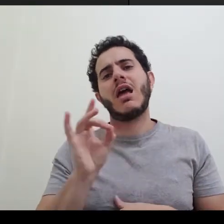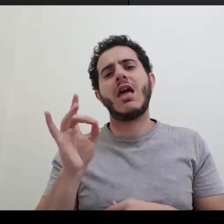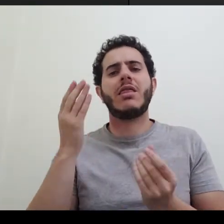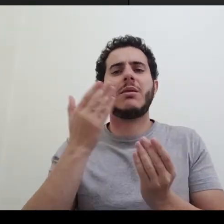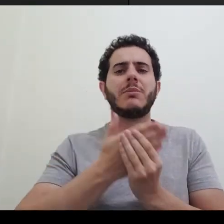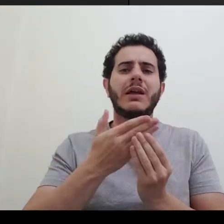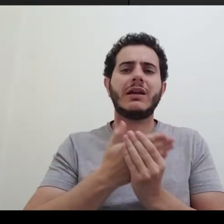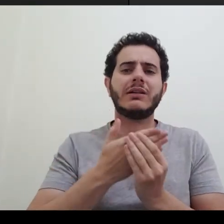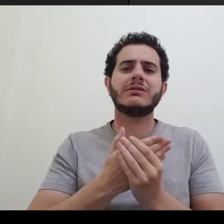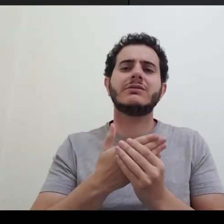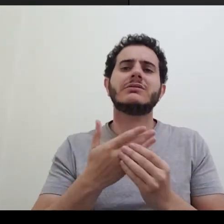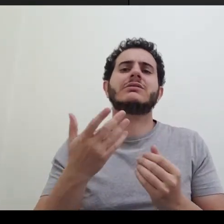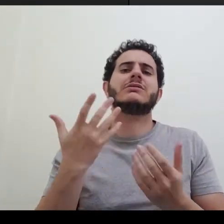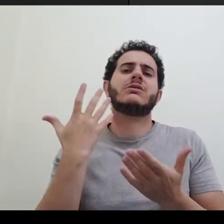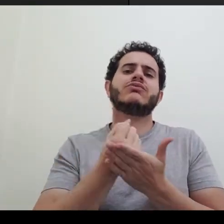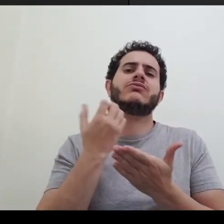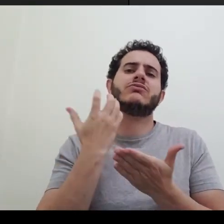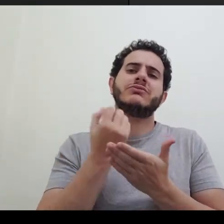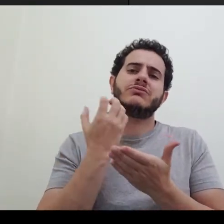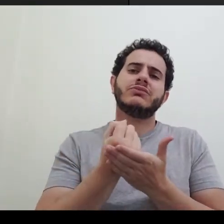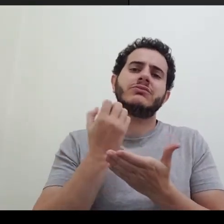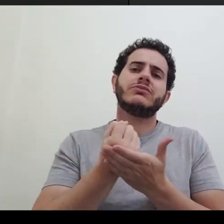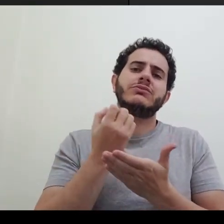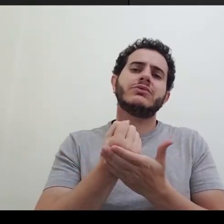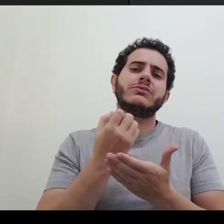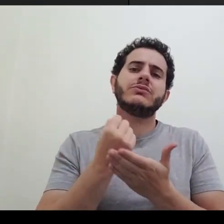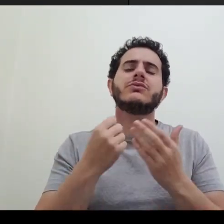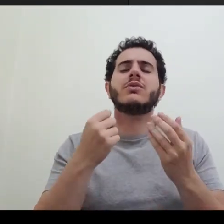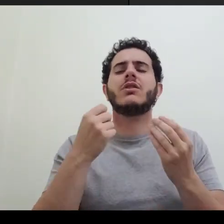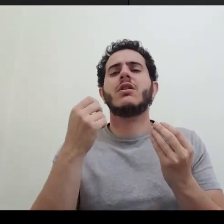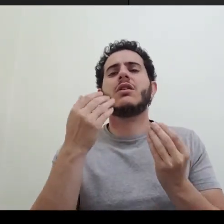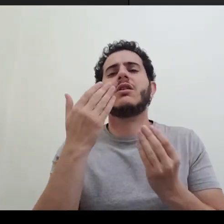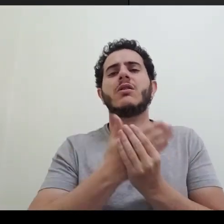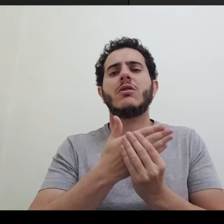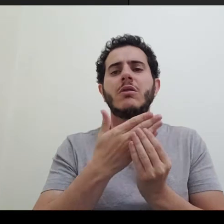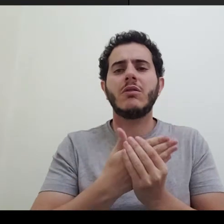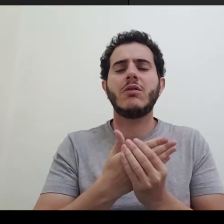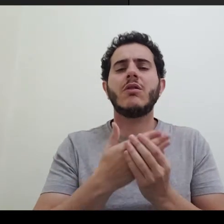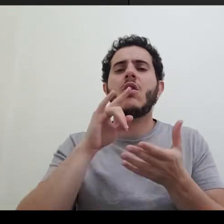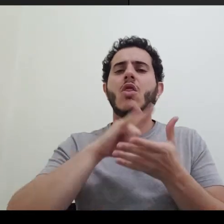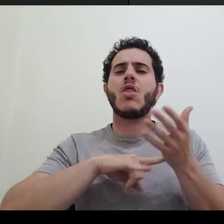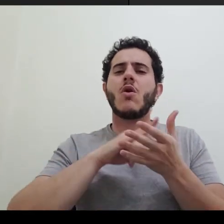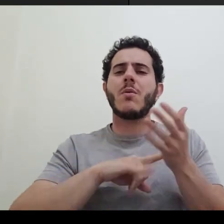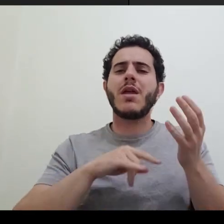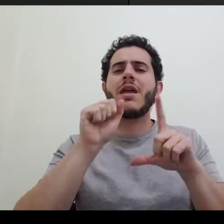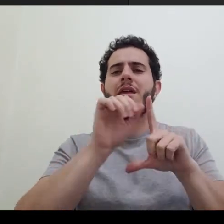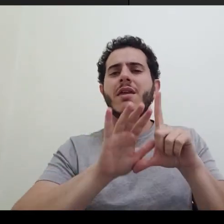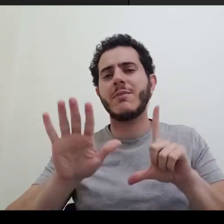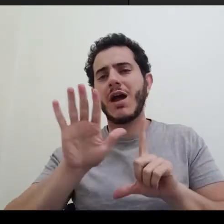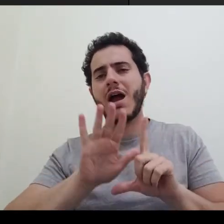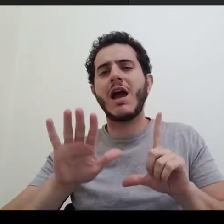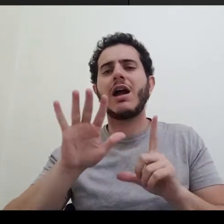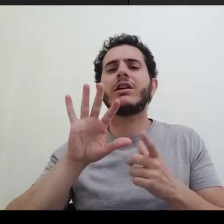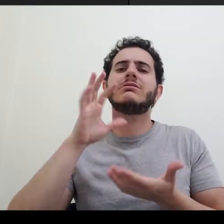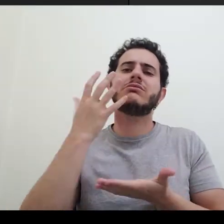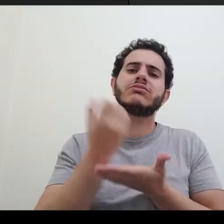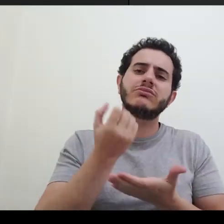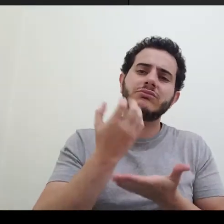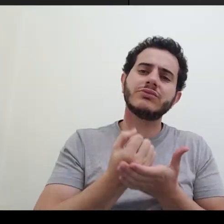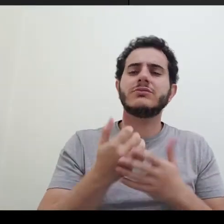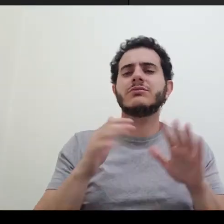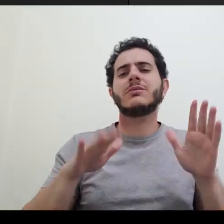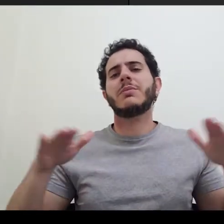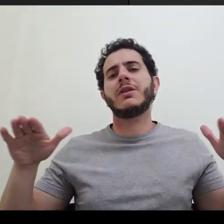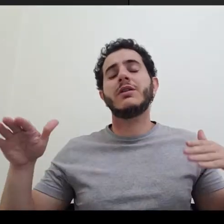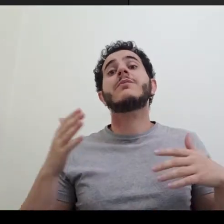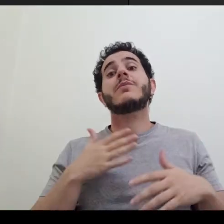com as pastas download, com a pasta imagens, com as pastas documentos, ó, por exemplo aqui eu tenho imagens, Mas as fotos que eu vou trazer para vocês agora